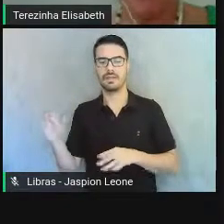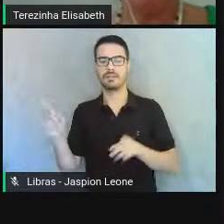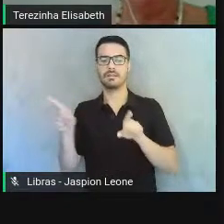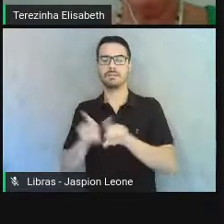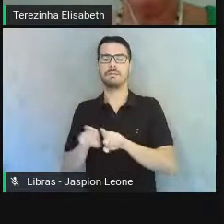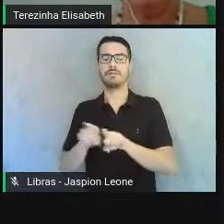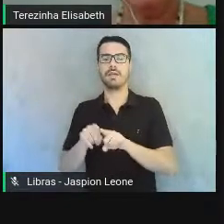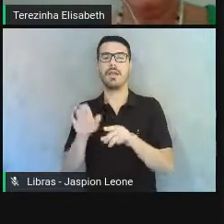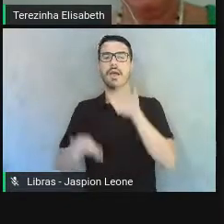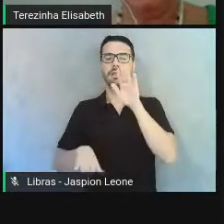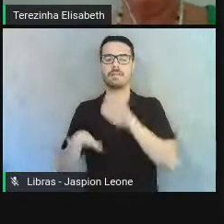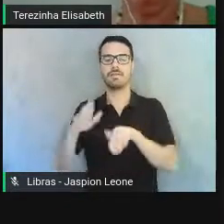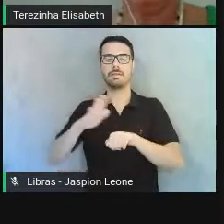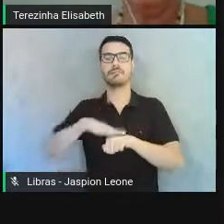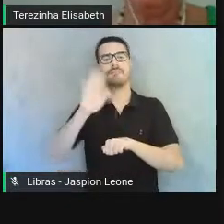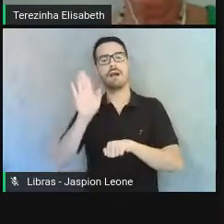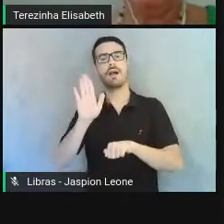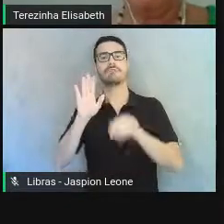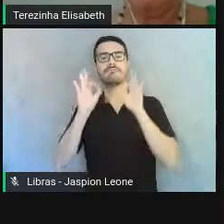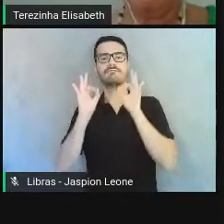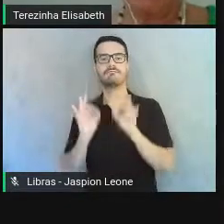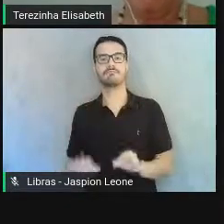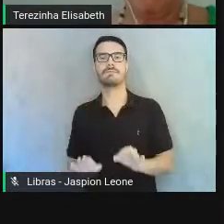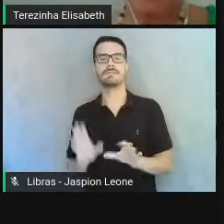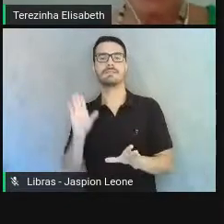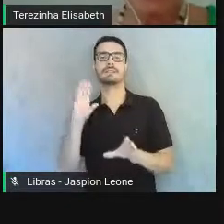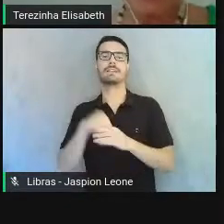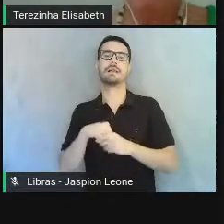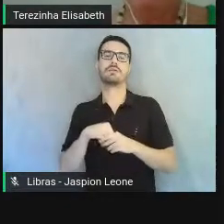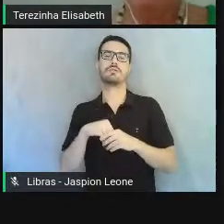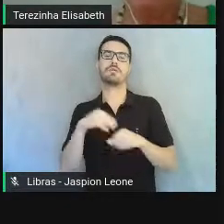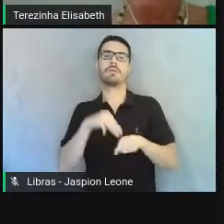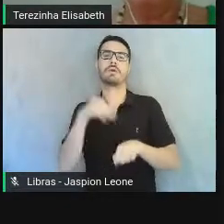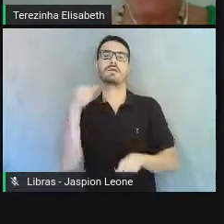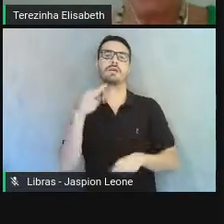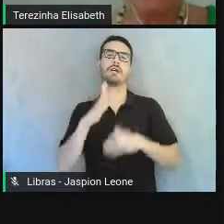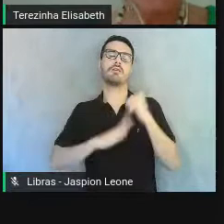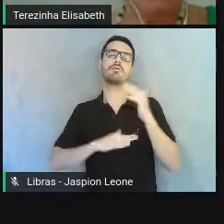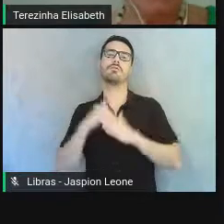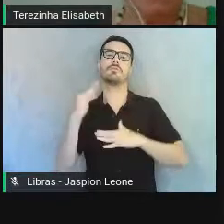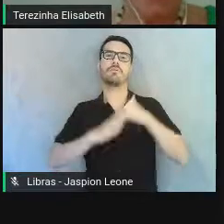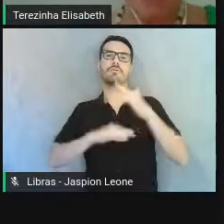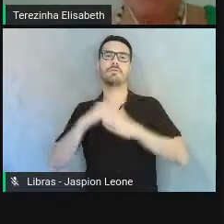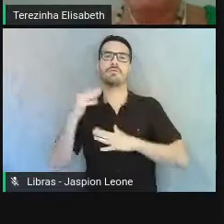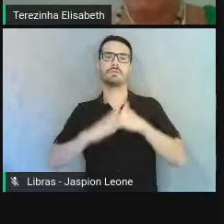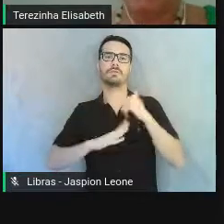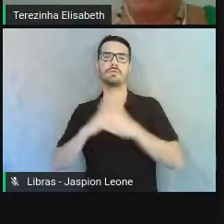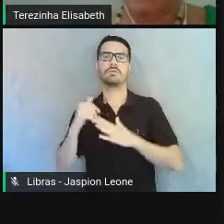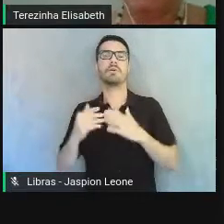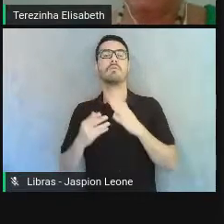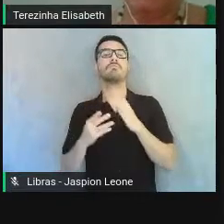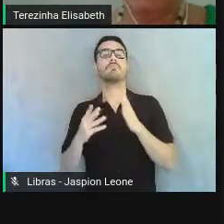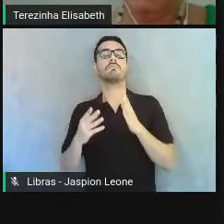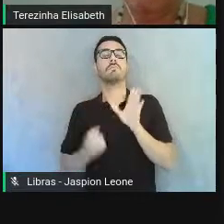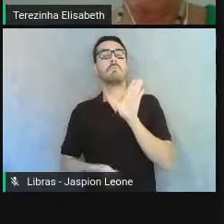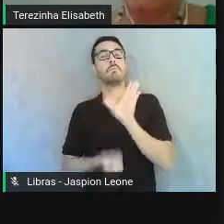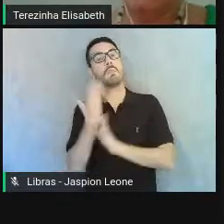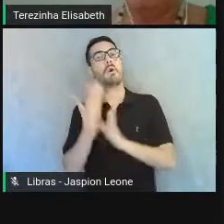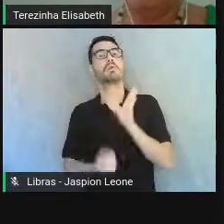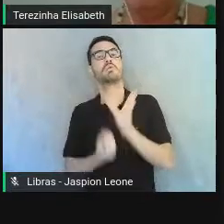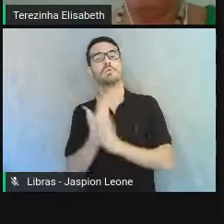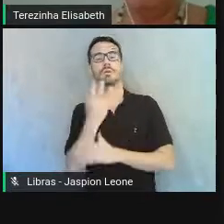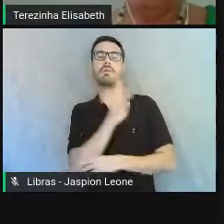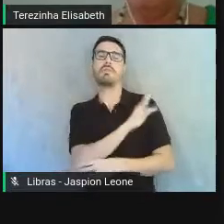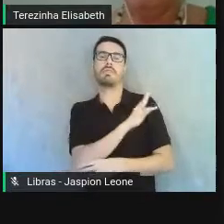mais adequados no mestrado profissional, e a produção técnica e acadêmica